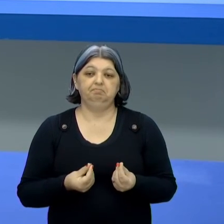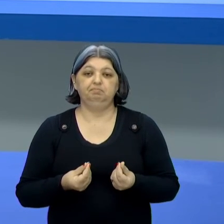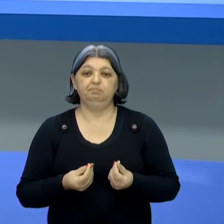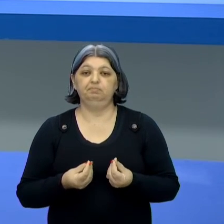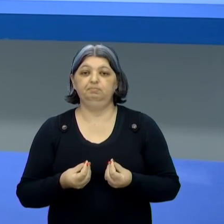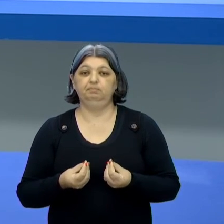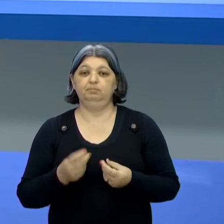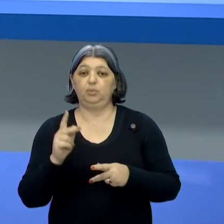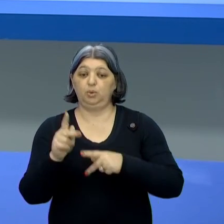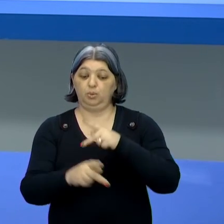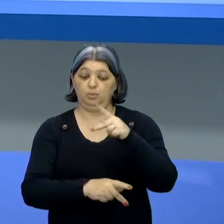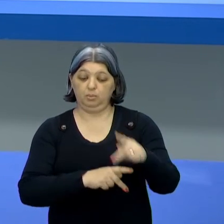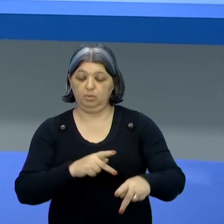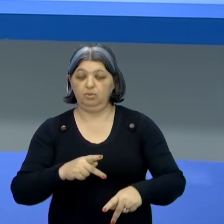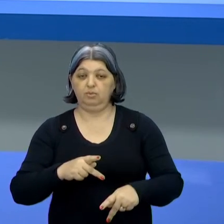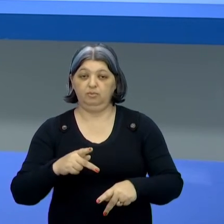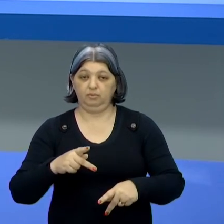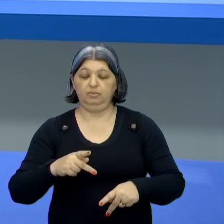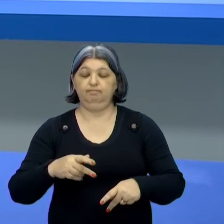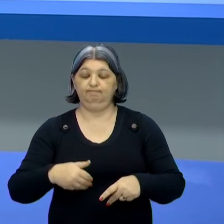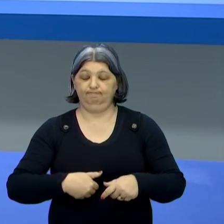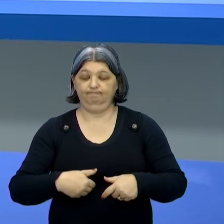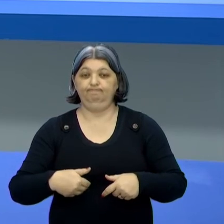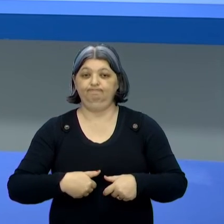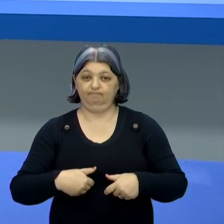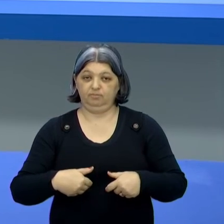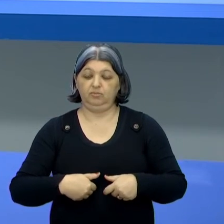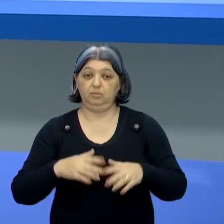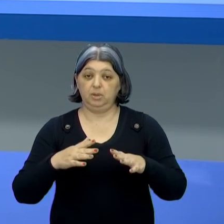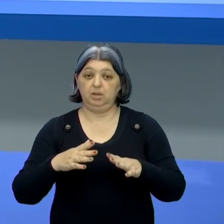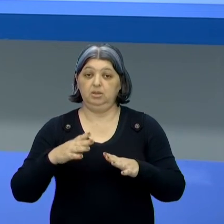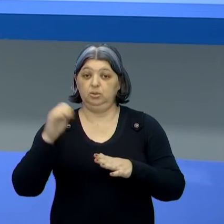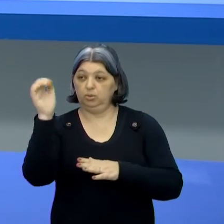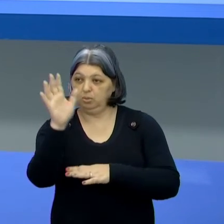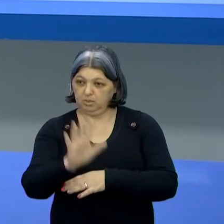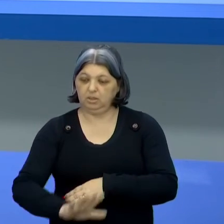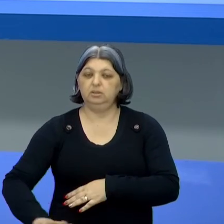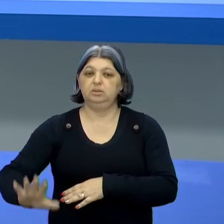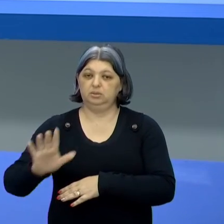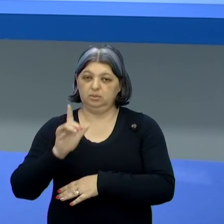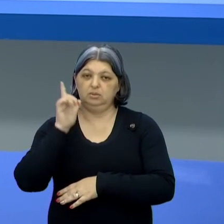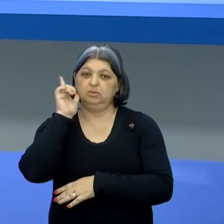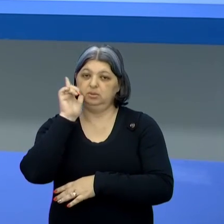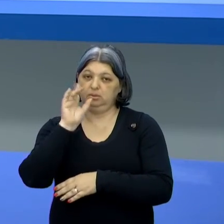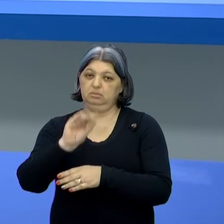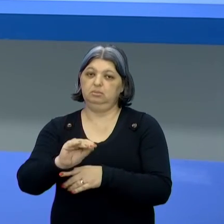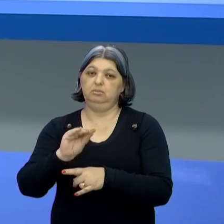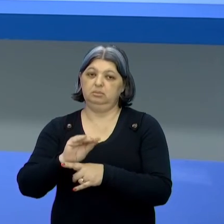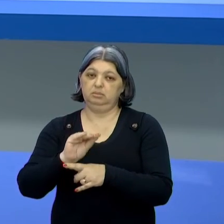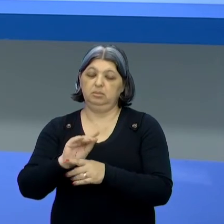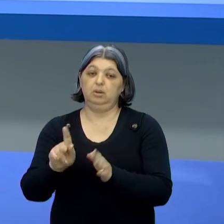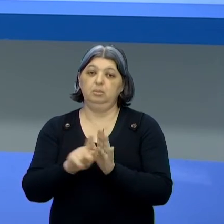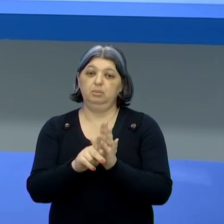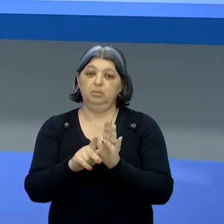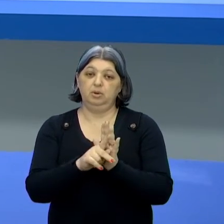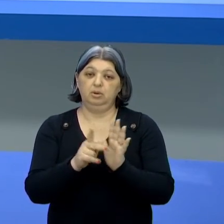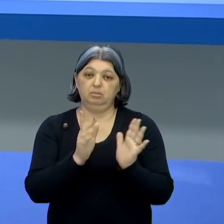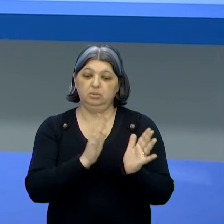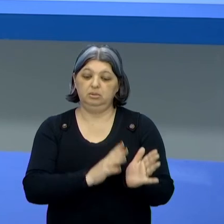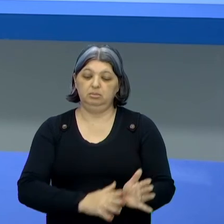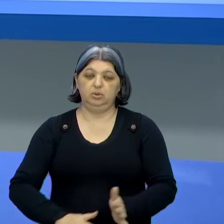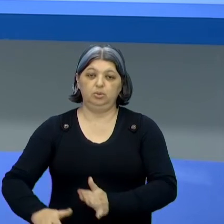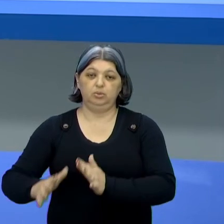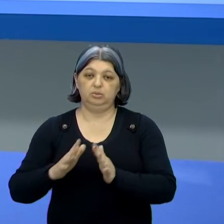a população passa fome. E o Brasil, ele alimenta boa parte da população mundial com a sua produção